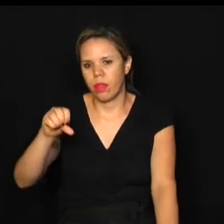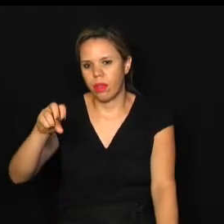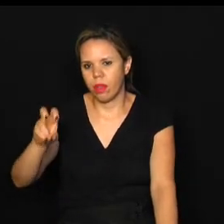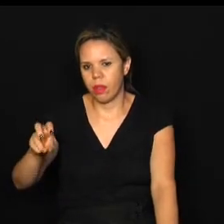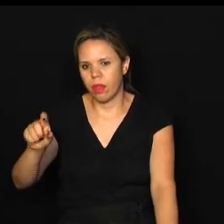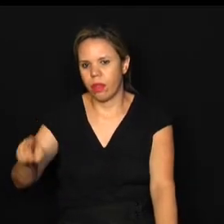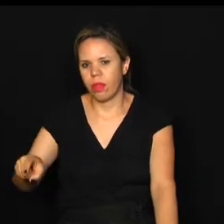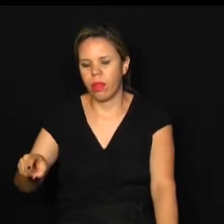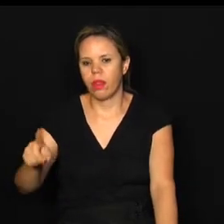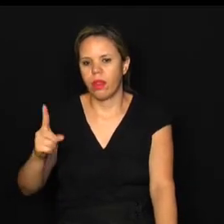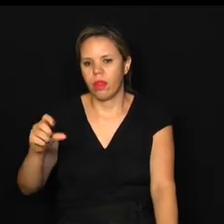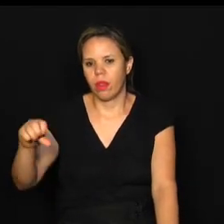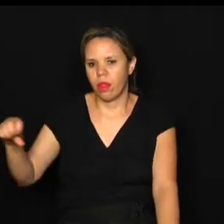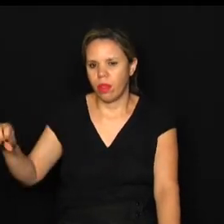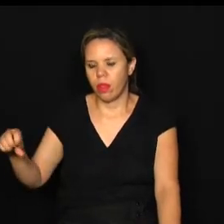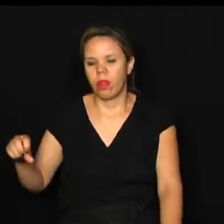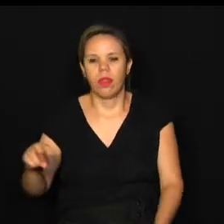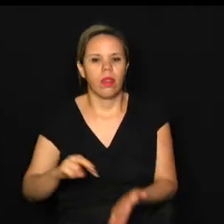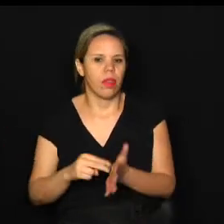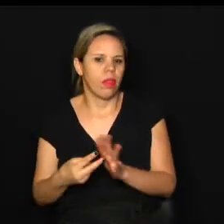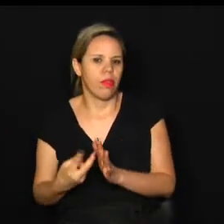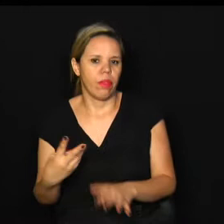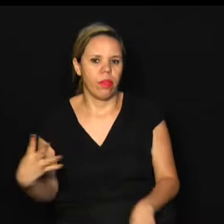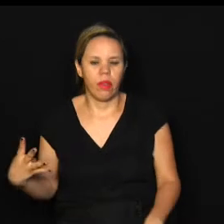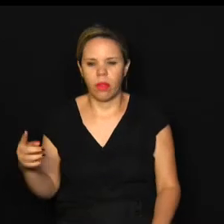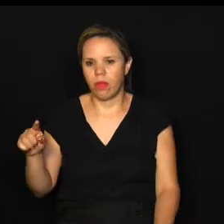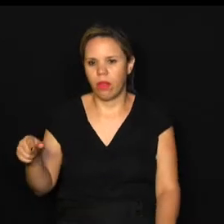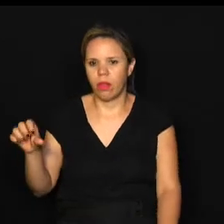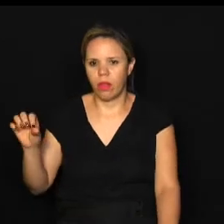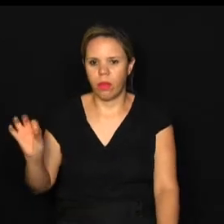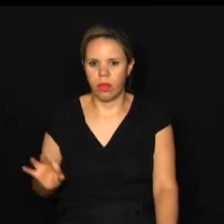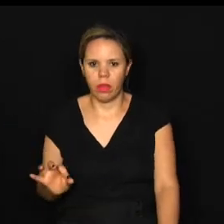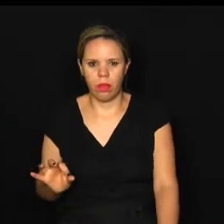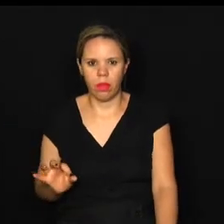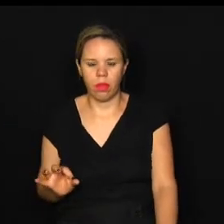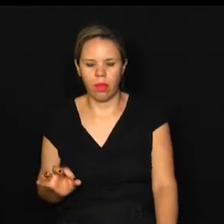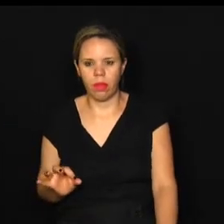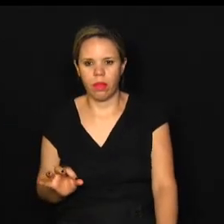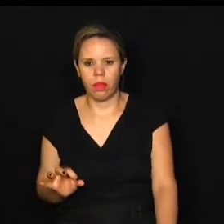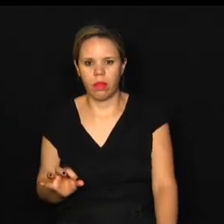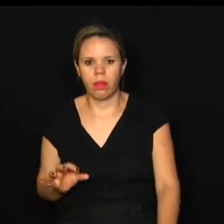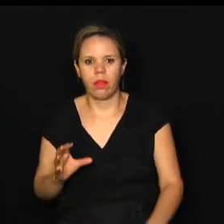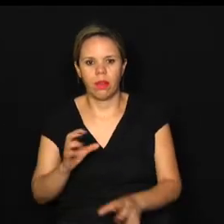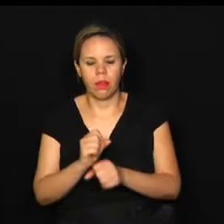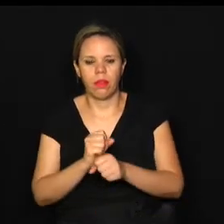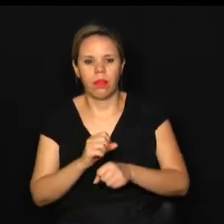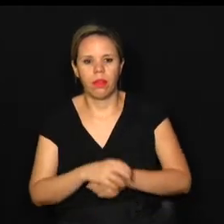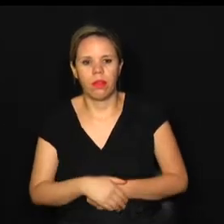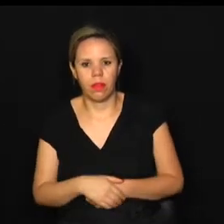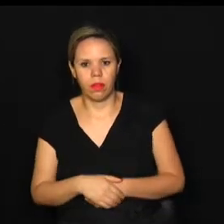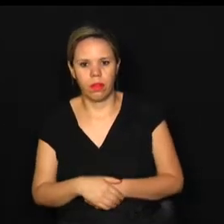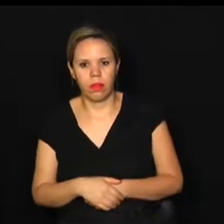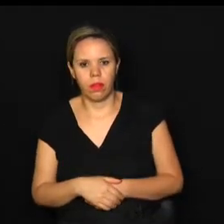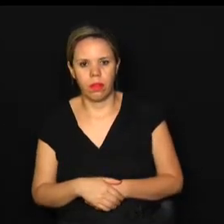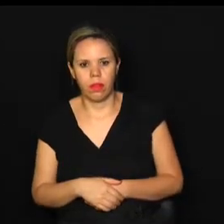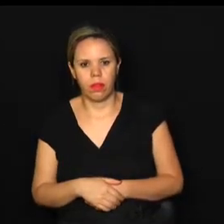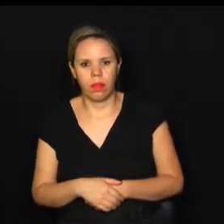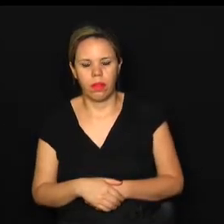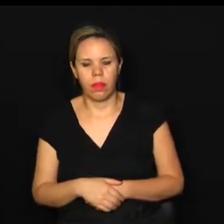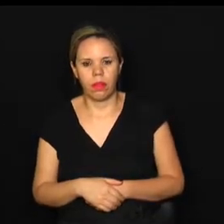657.095.199, que representa aí 24,9% da receita corrente base de cálculo. A receita base de cálculo para